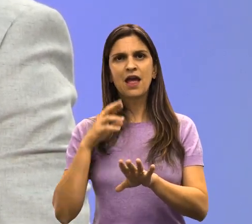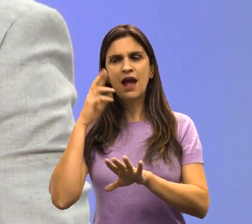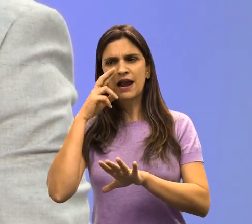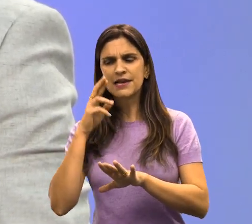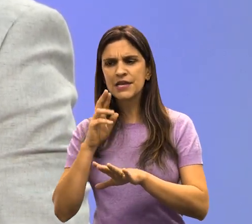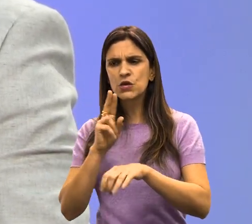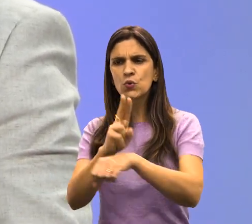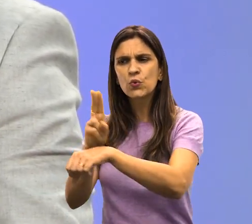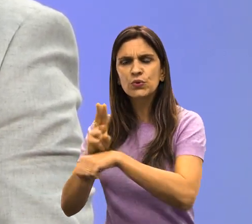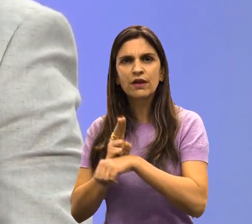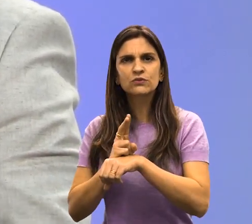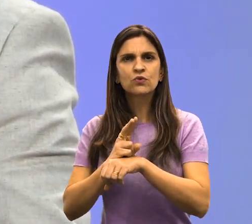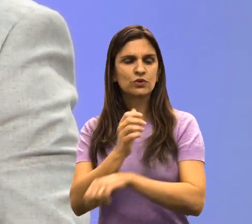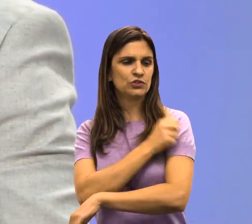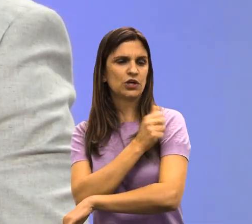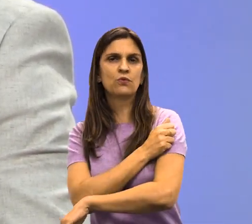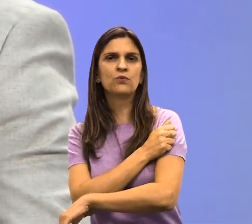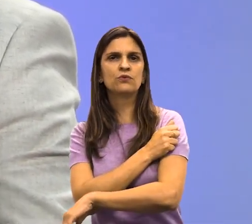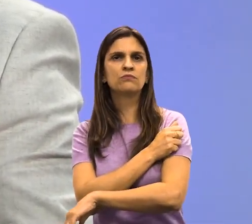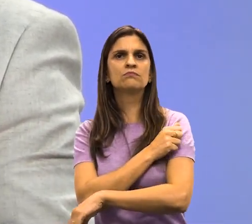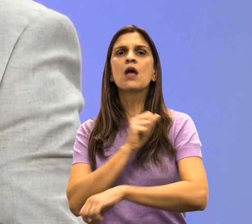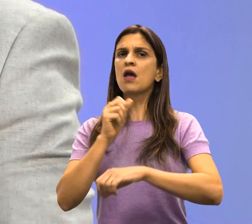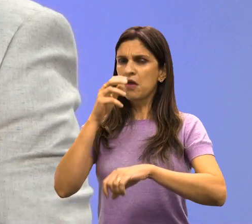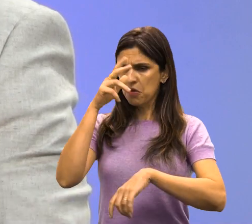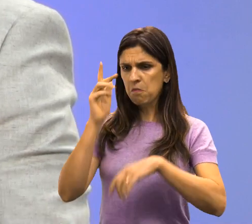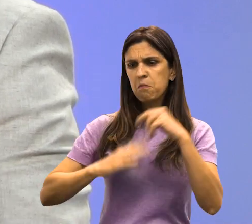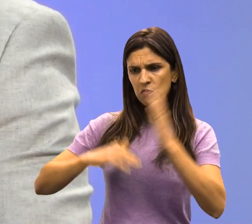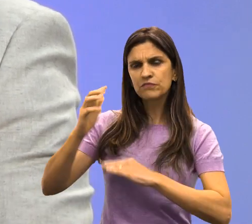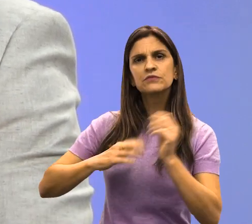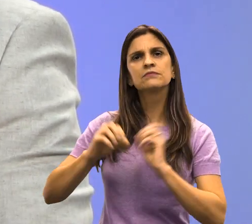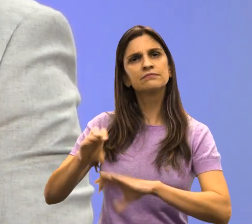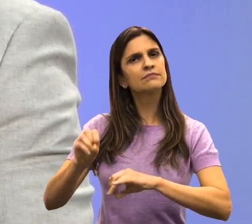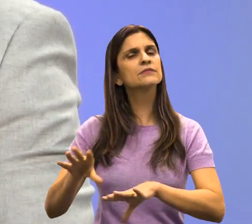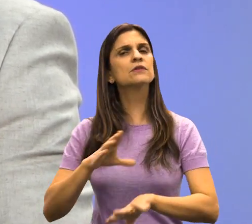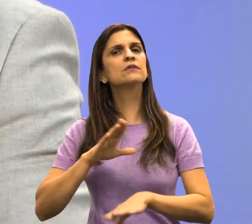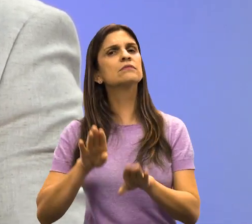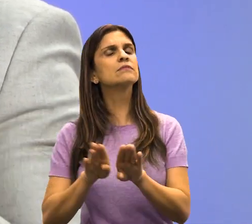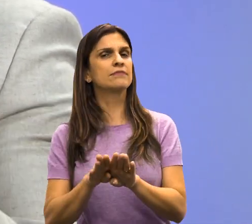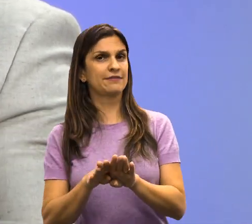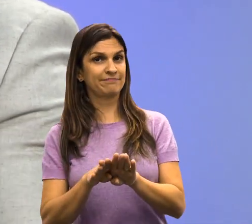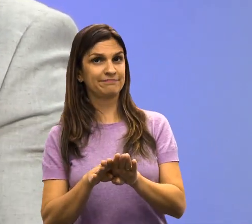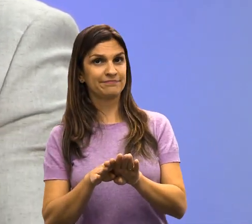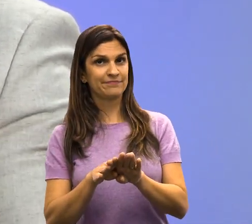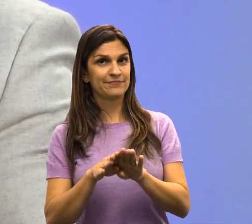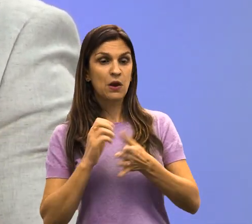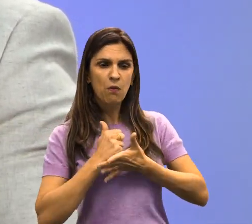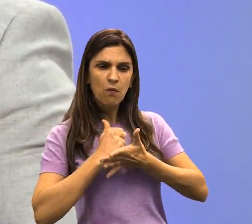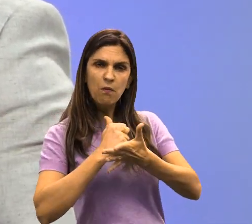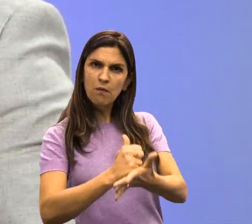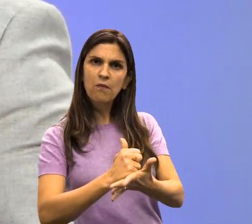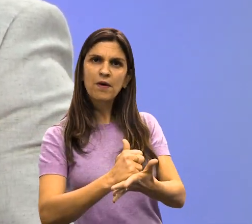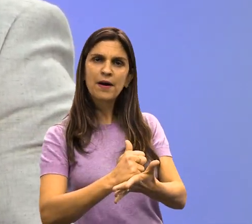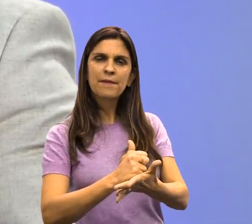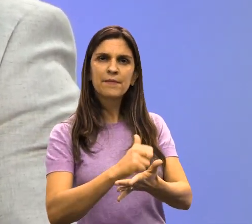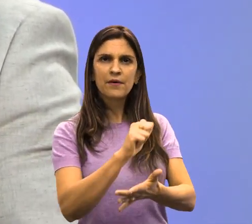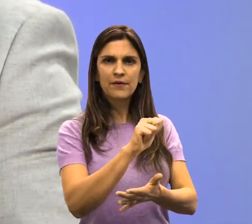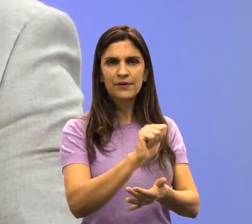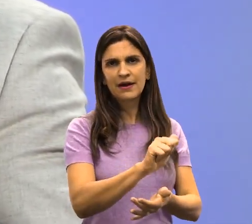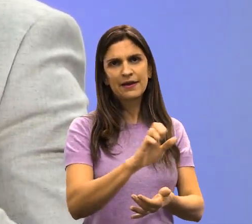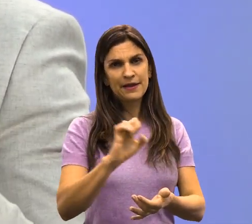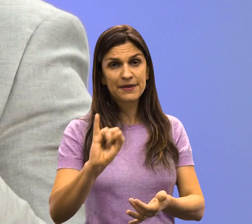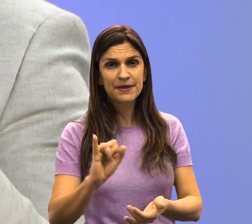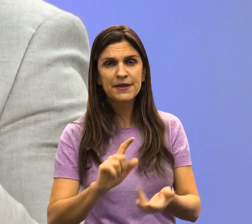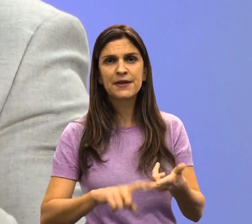é o educador, ele pode identificar alguma situação ali com uma criança, né? O assistente de educação infantil,